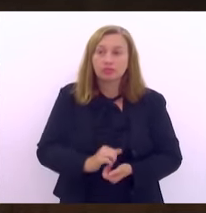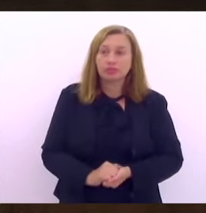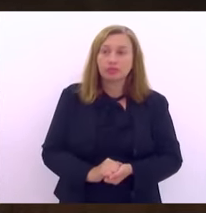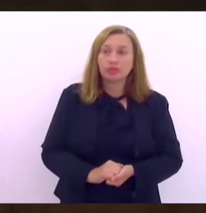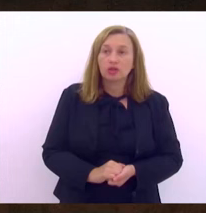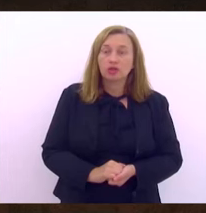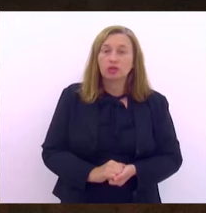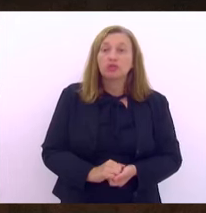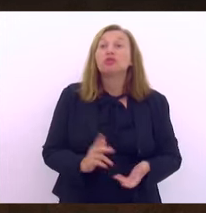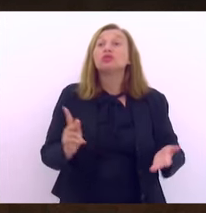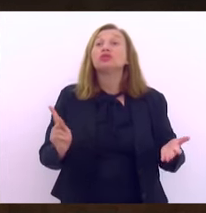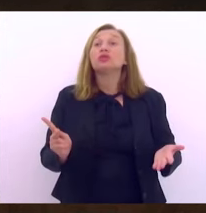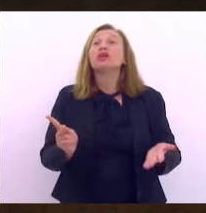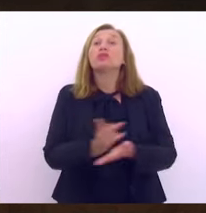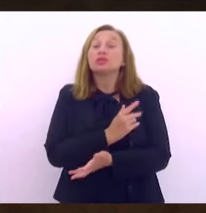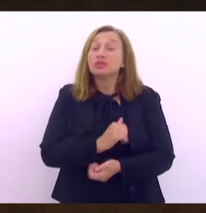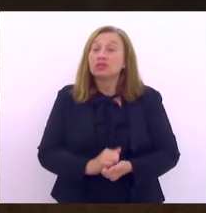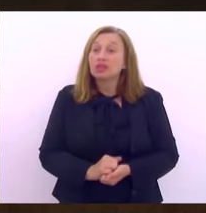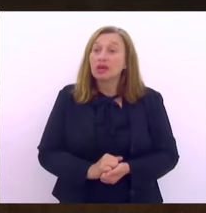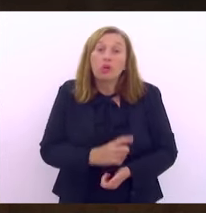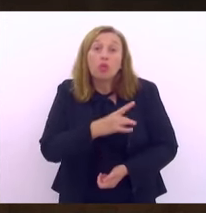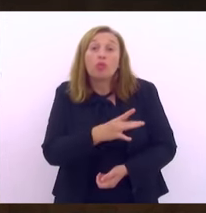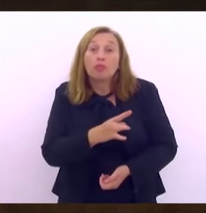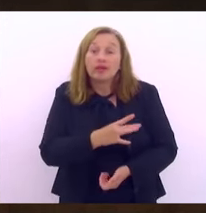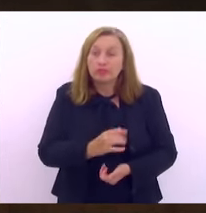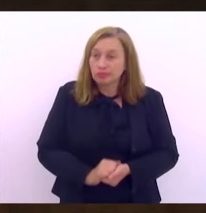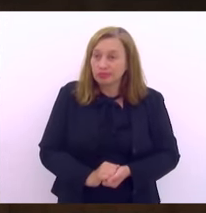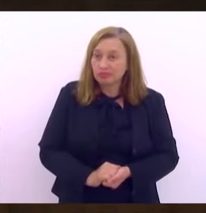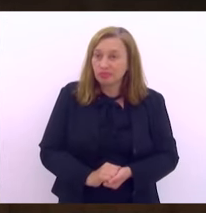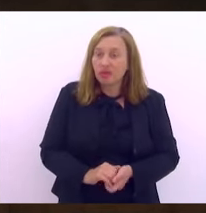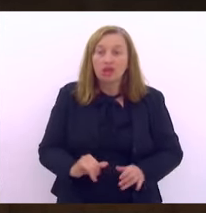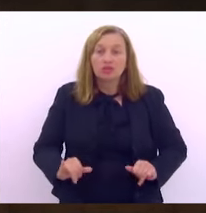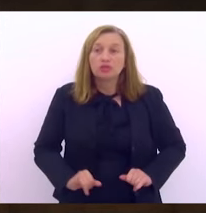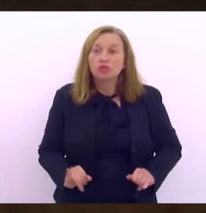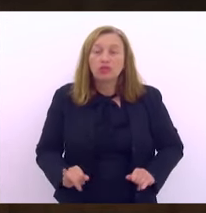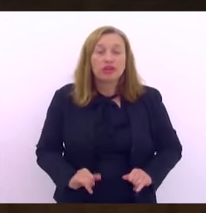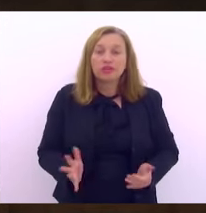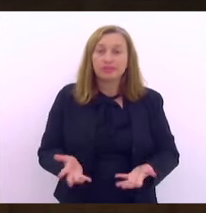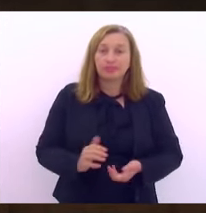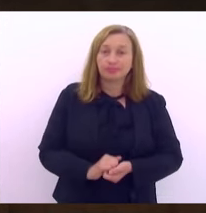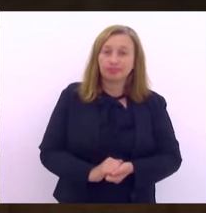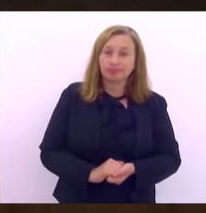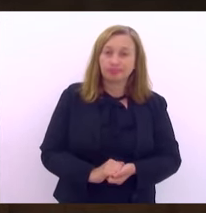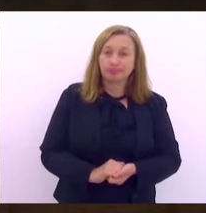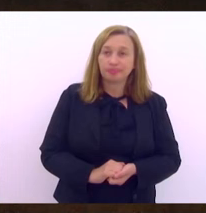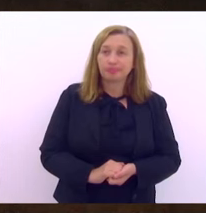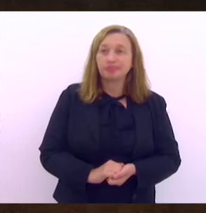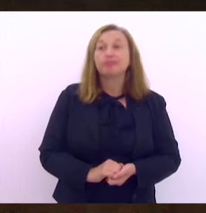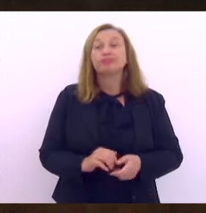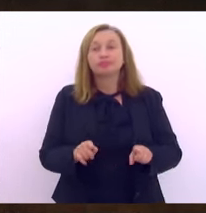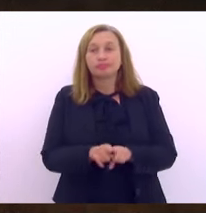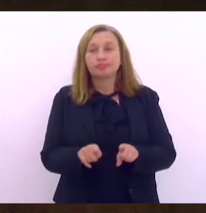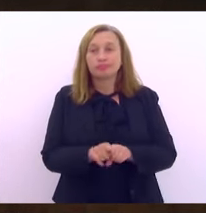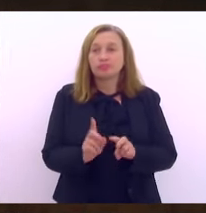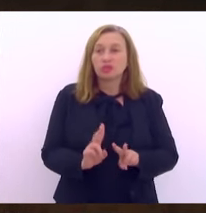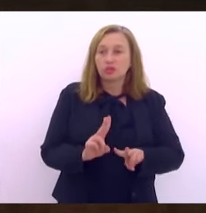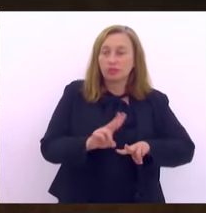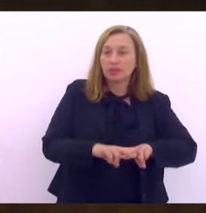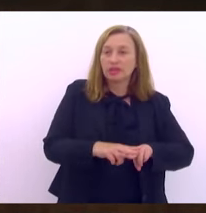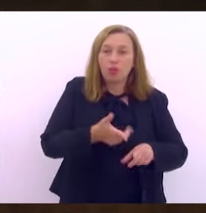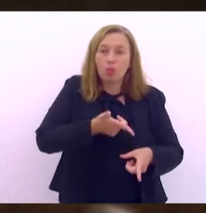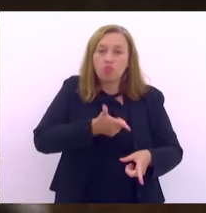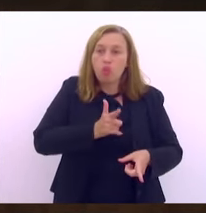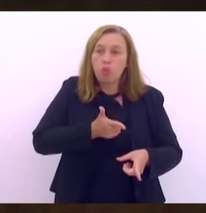que ia colocar, com medo já de sofrer represárias. E detalhe, com apreensão de pistola,